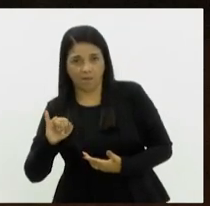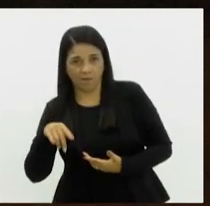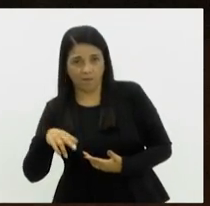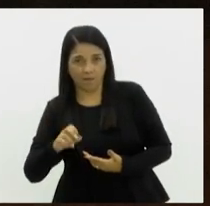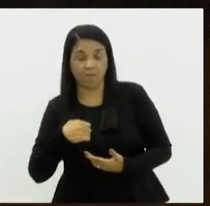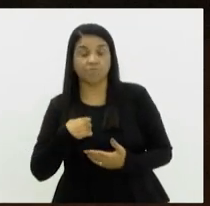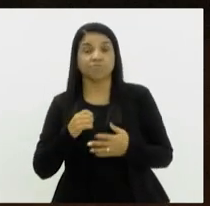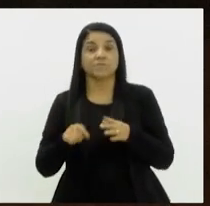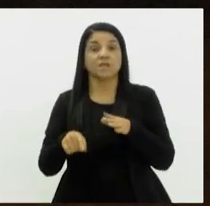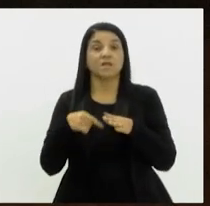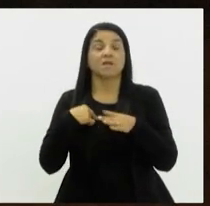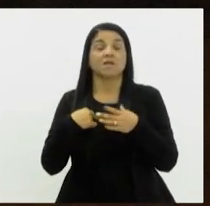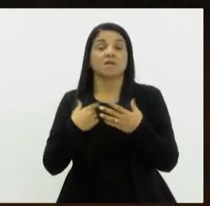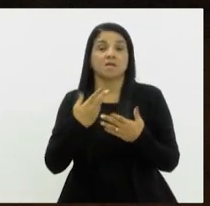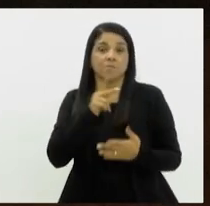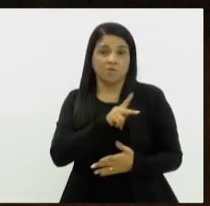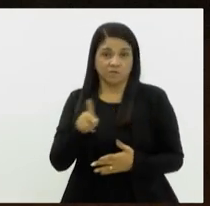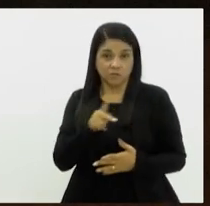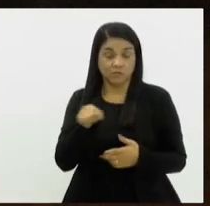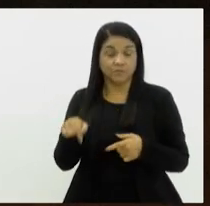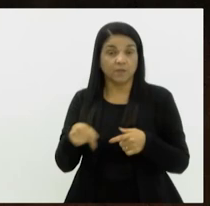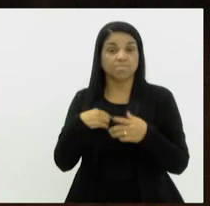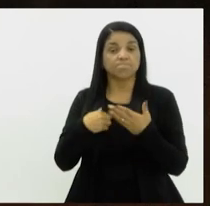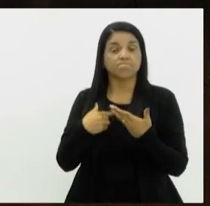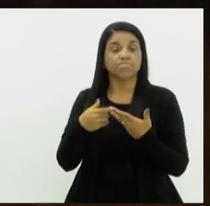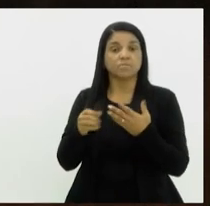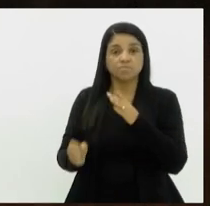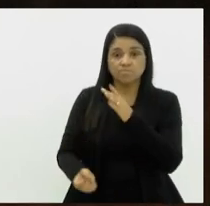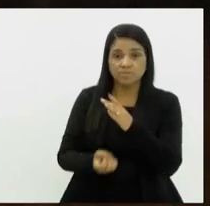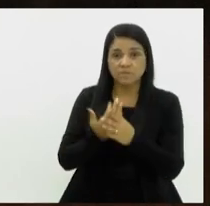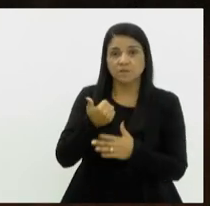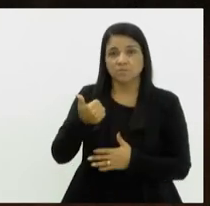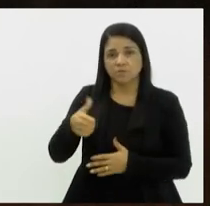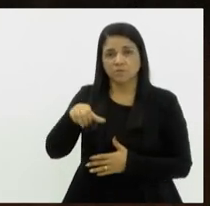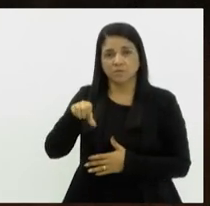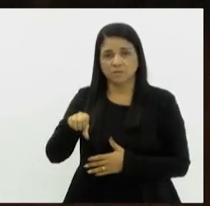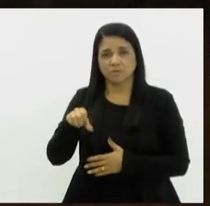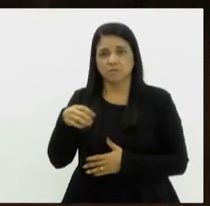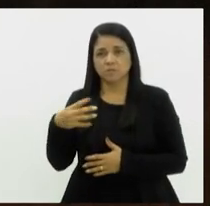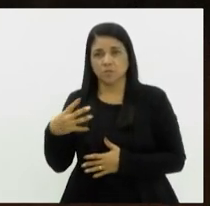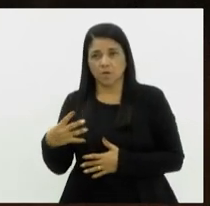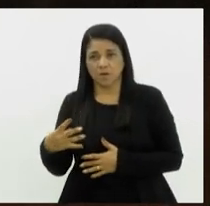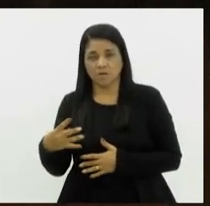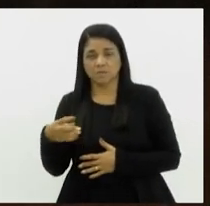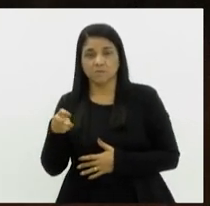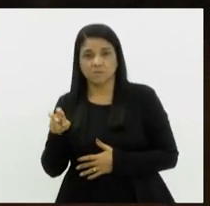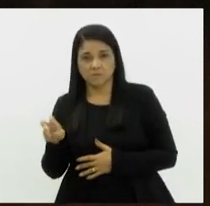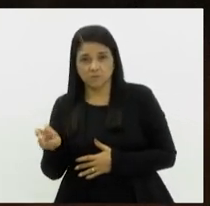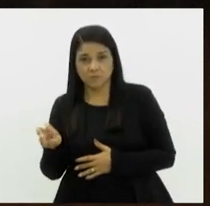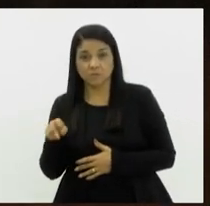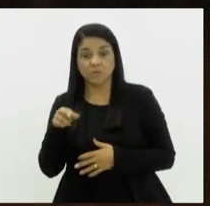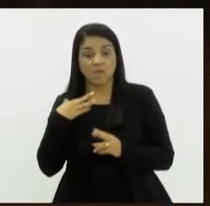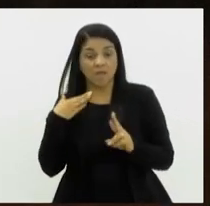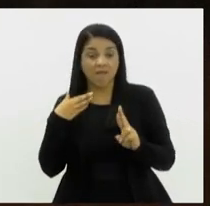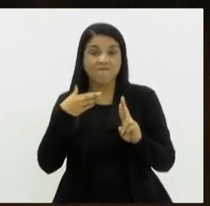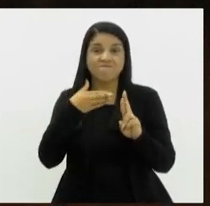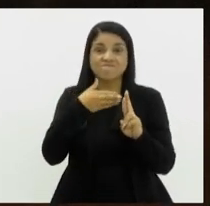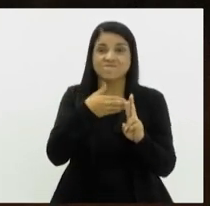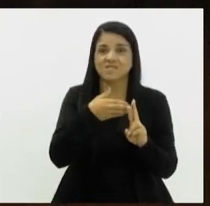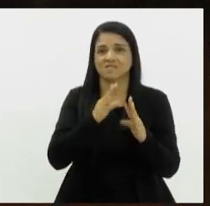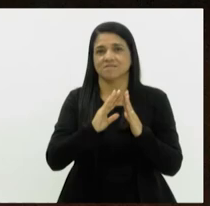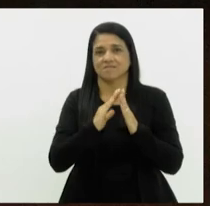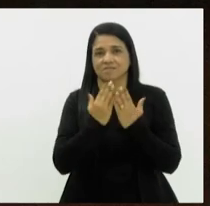e ela se confunde até com a história do município de Macaé. Então, ela é referência